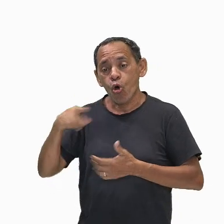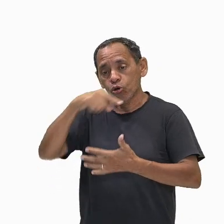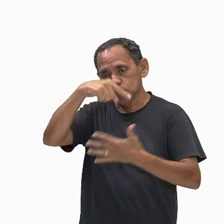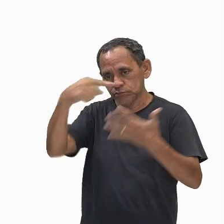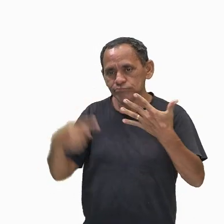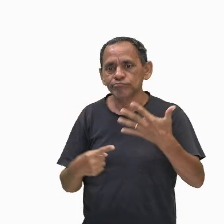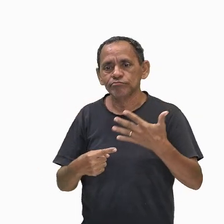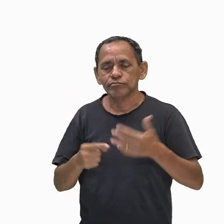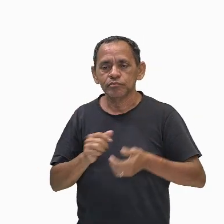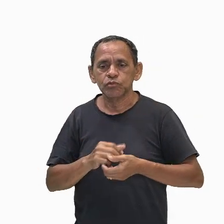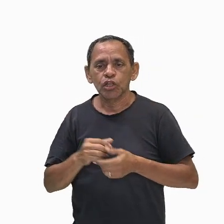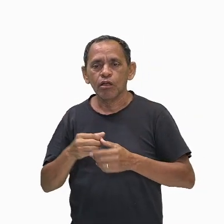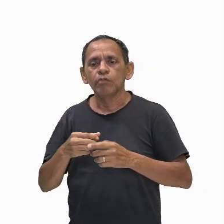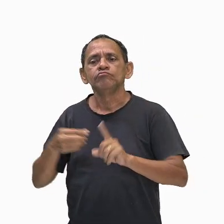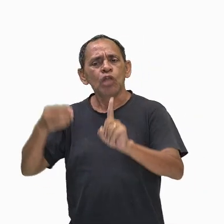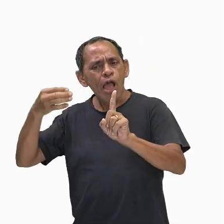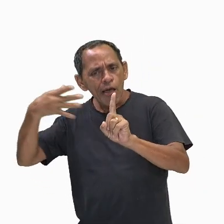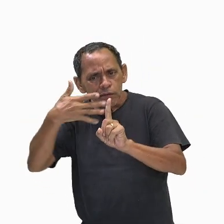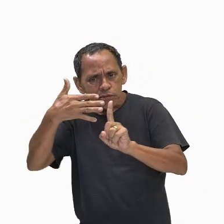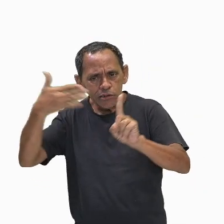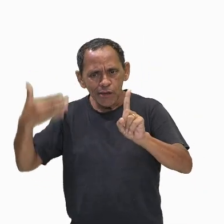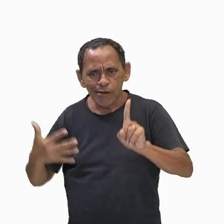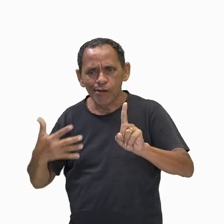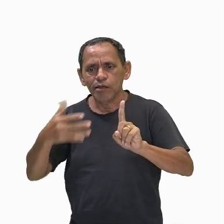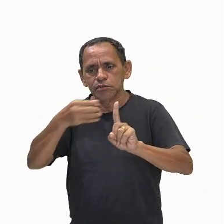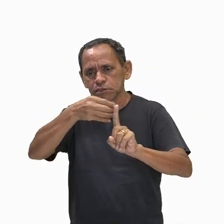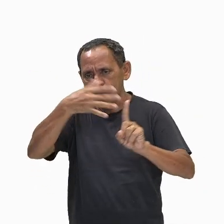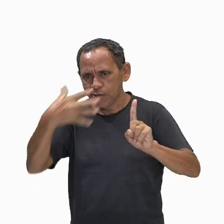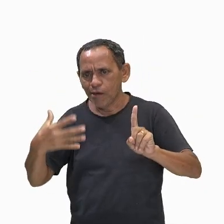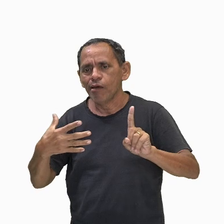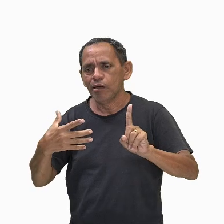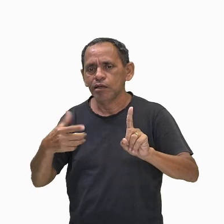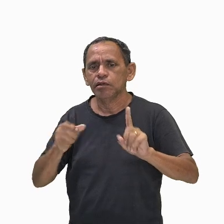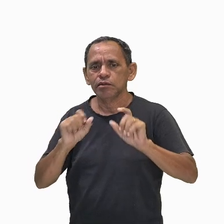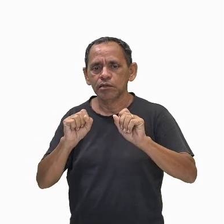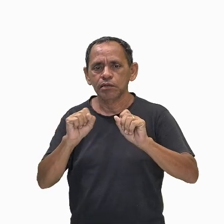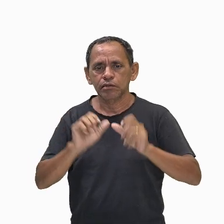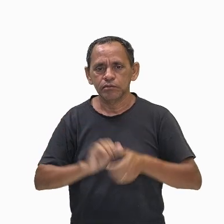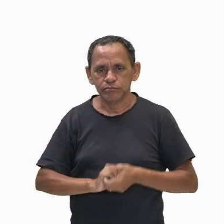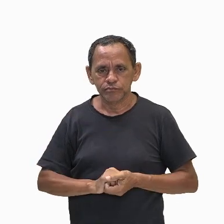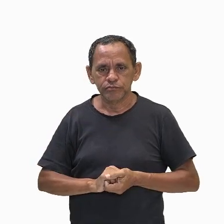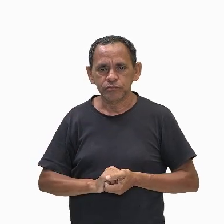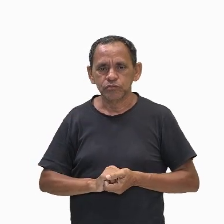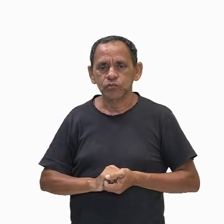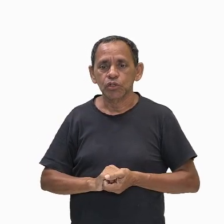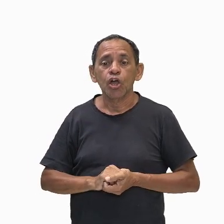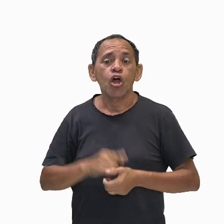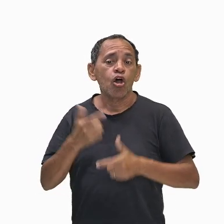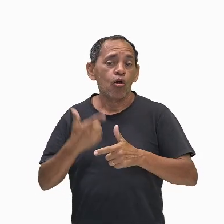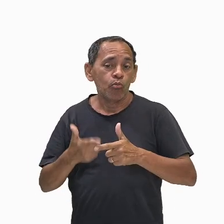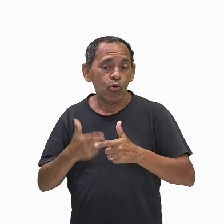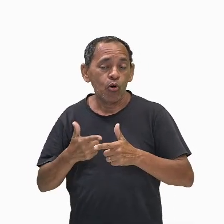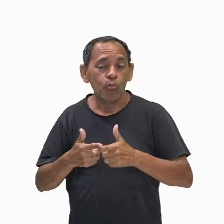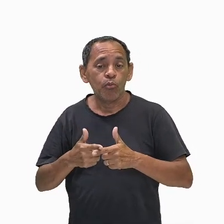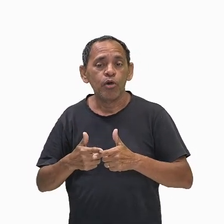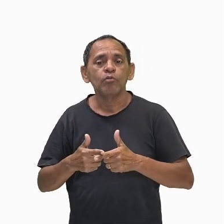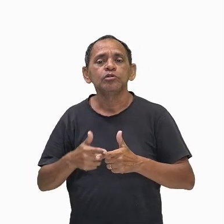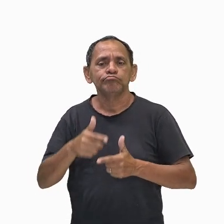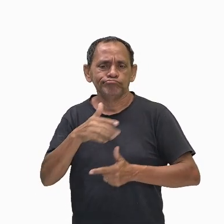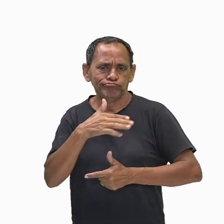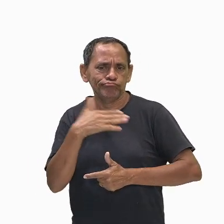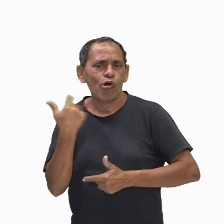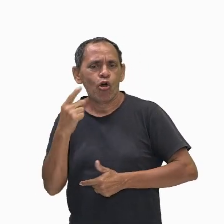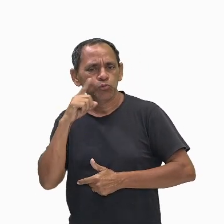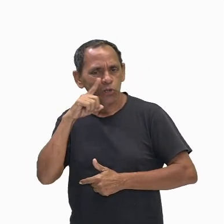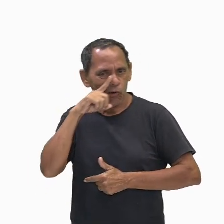de Edwards, que é geralmente no cromossomo 18, causa malformações graves, muitas vezes fatais, incluindo